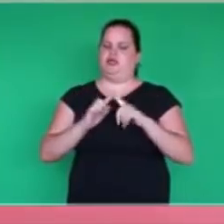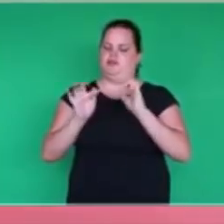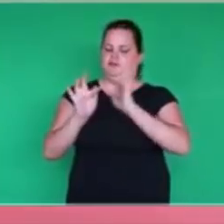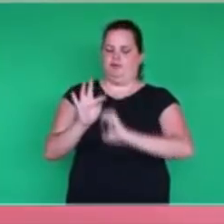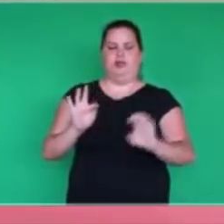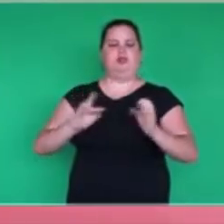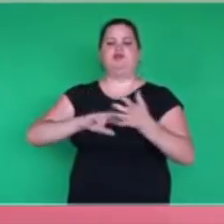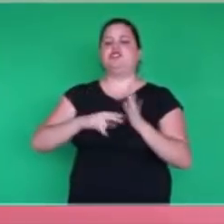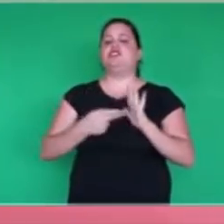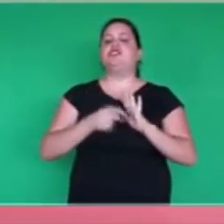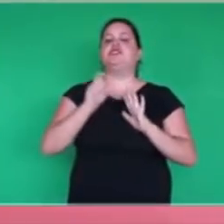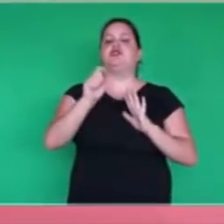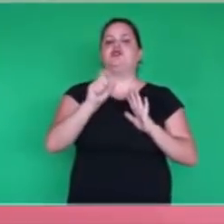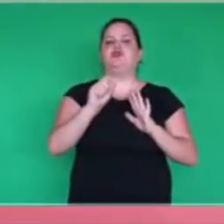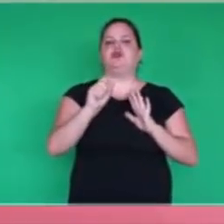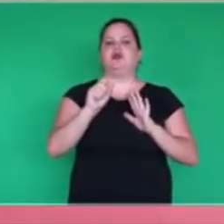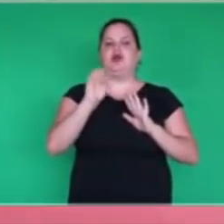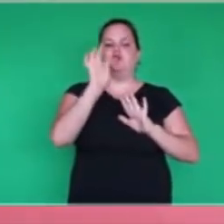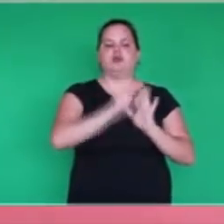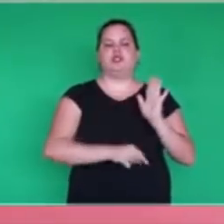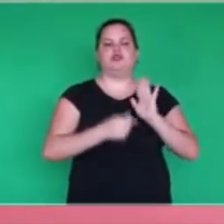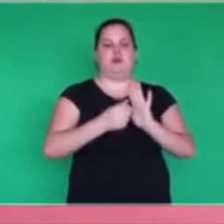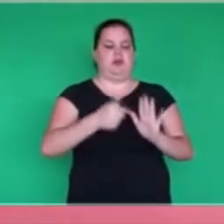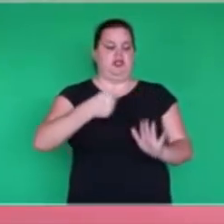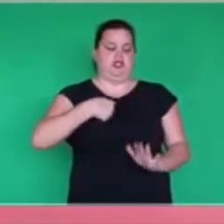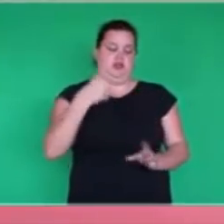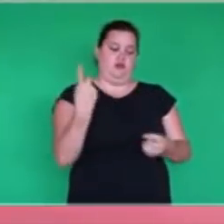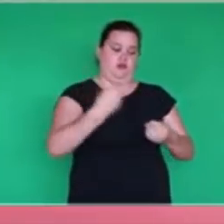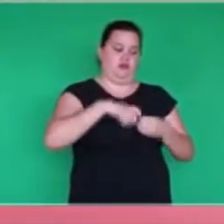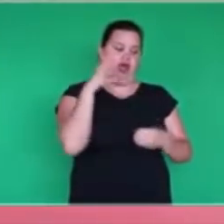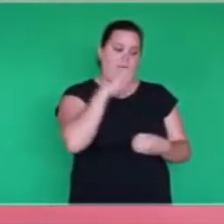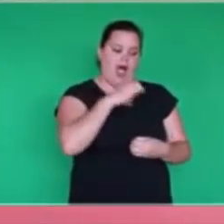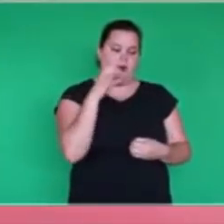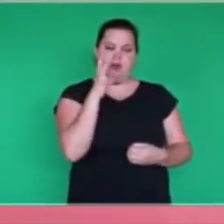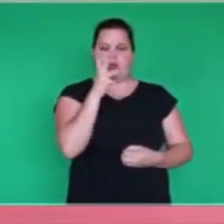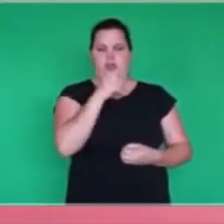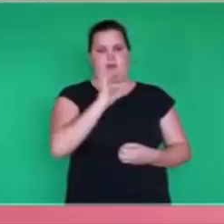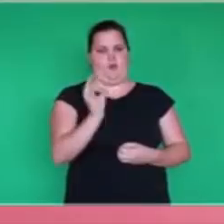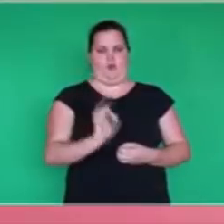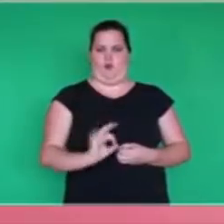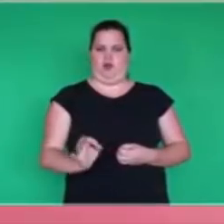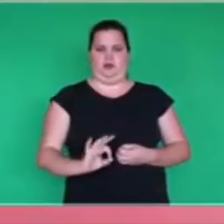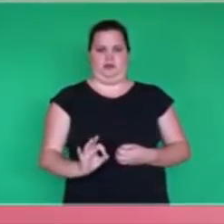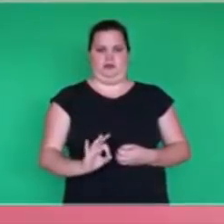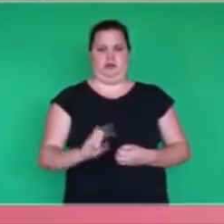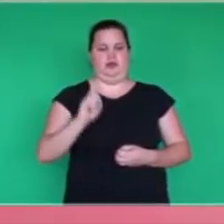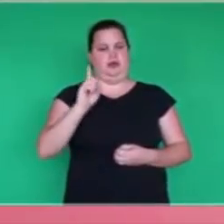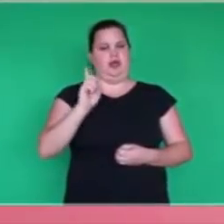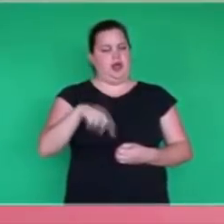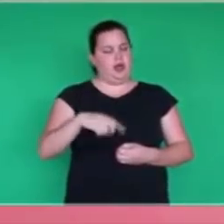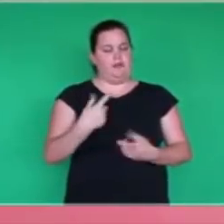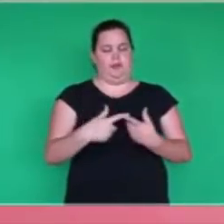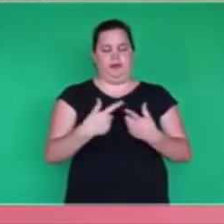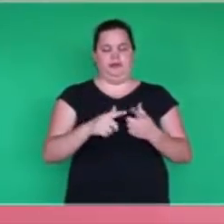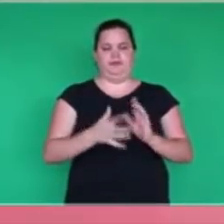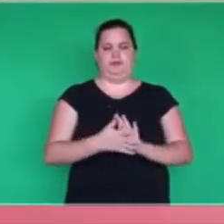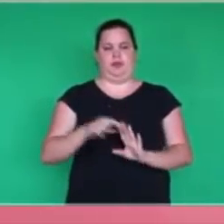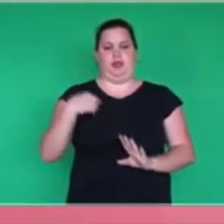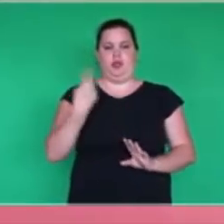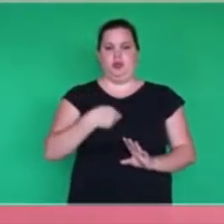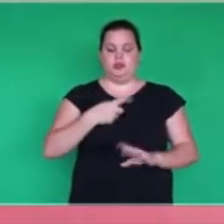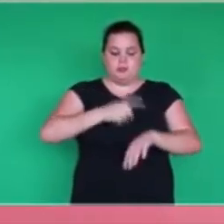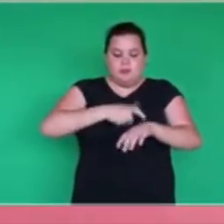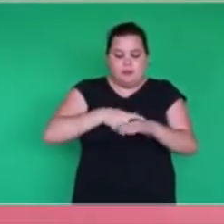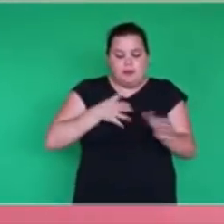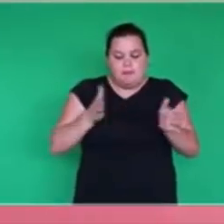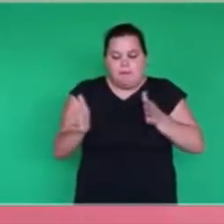de Filadélfia? Eis que venho sem demora. Então, uma coisa é, olha, estamos nesse momento.